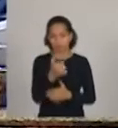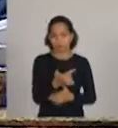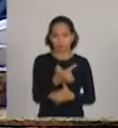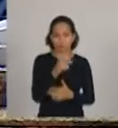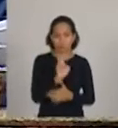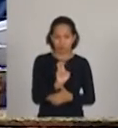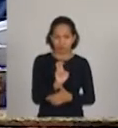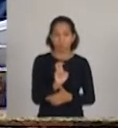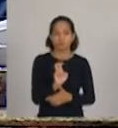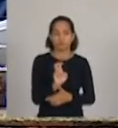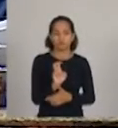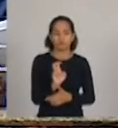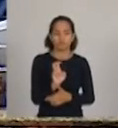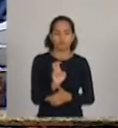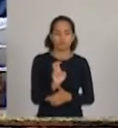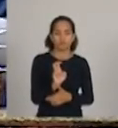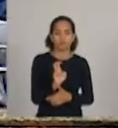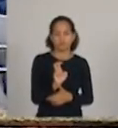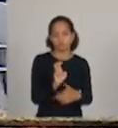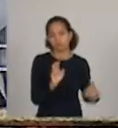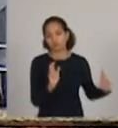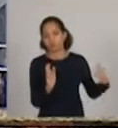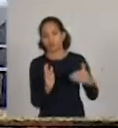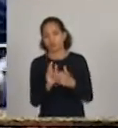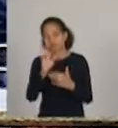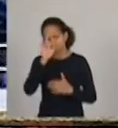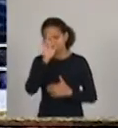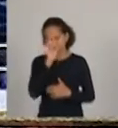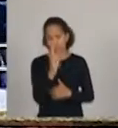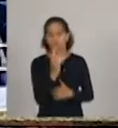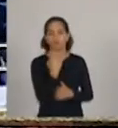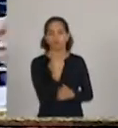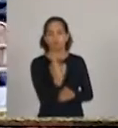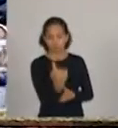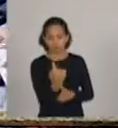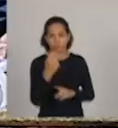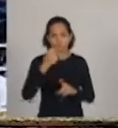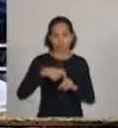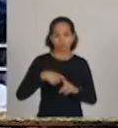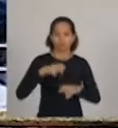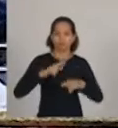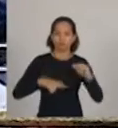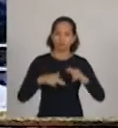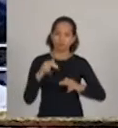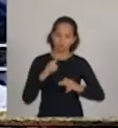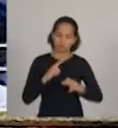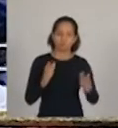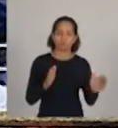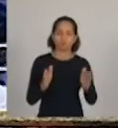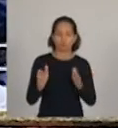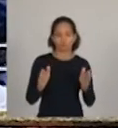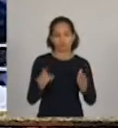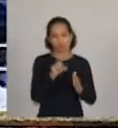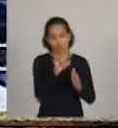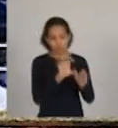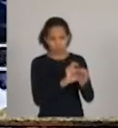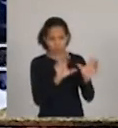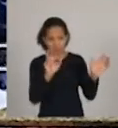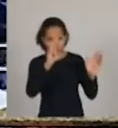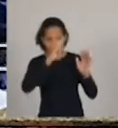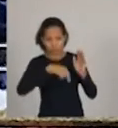25. O prazo vai até o dia 1/6. Então, como tem prazo, deputado Freitas, está apto a relatar?